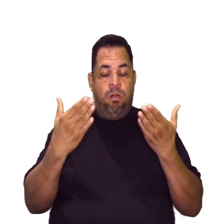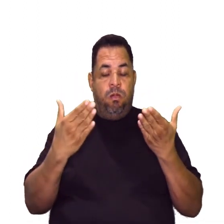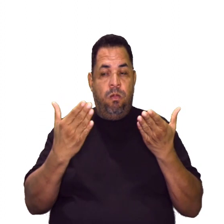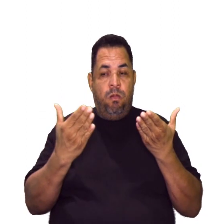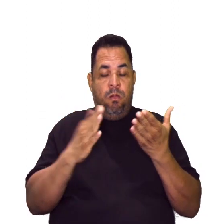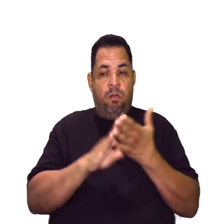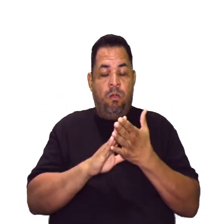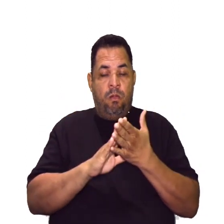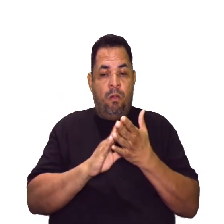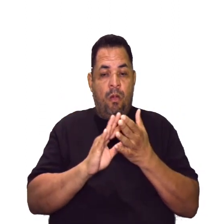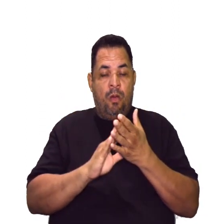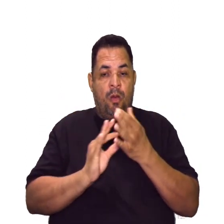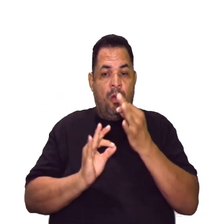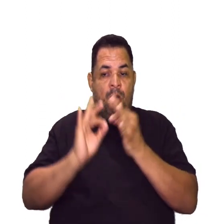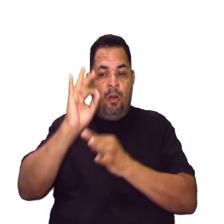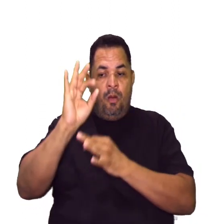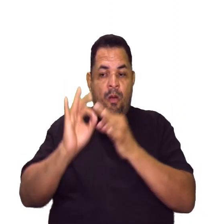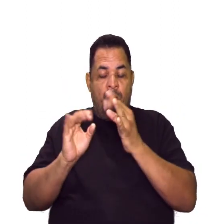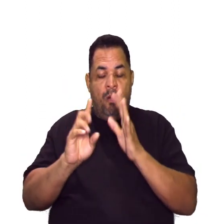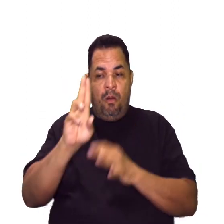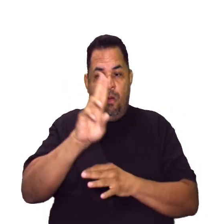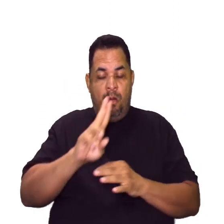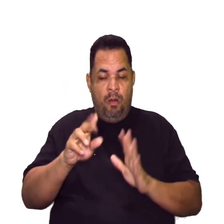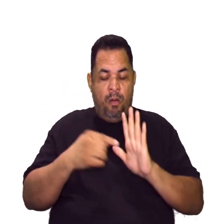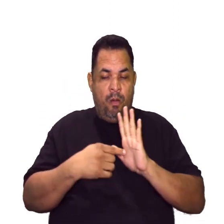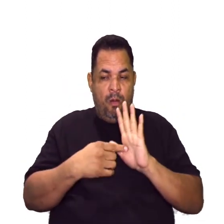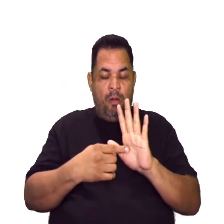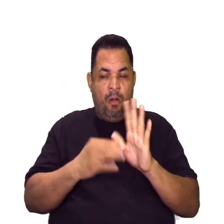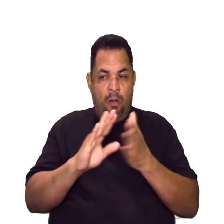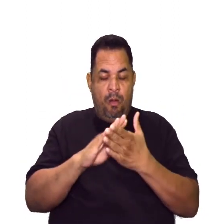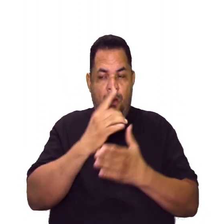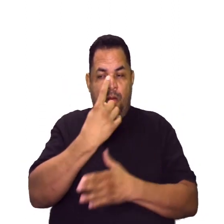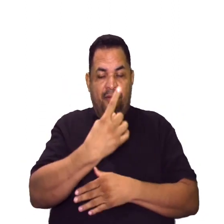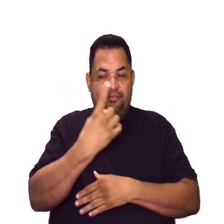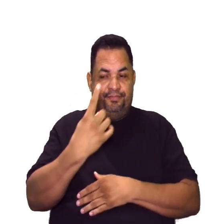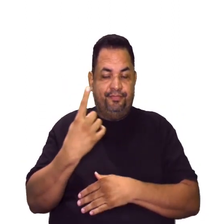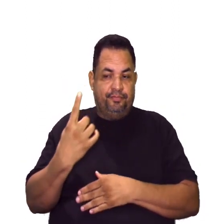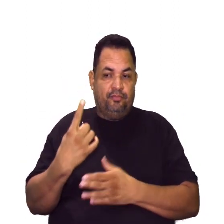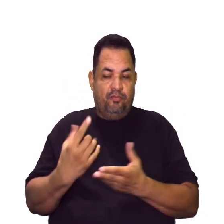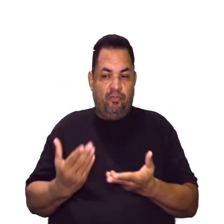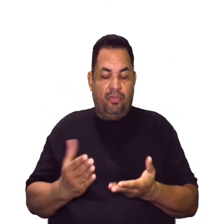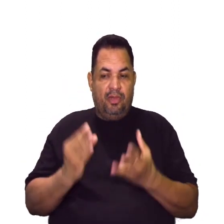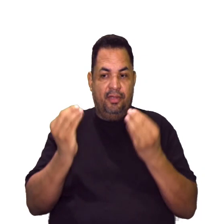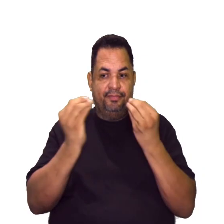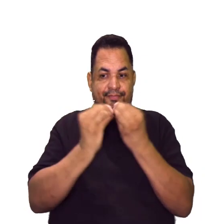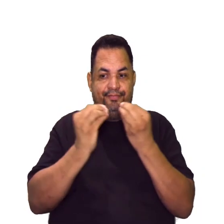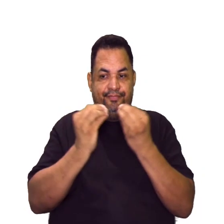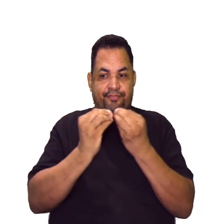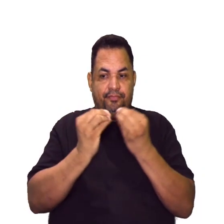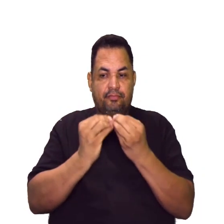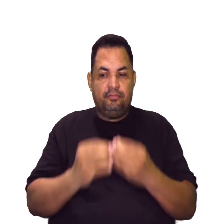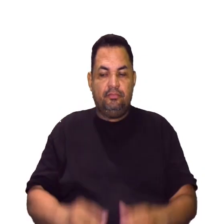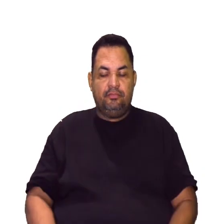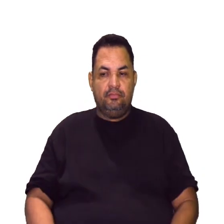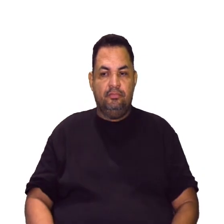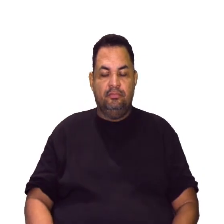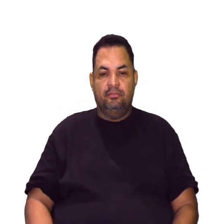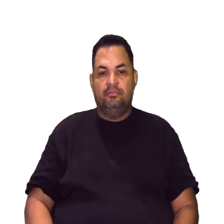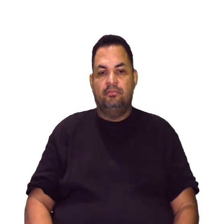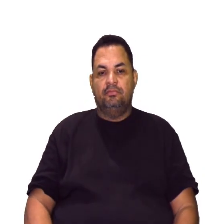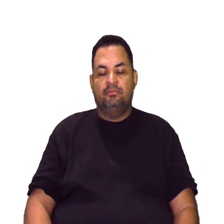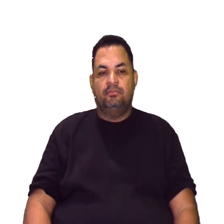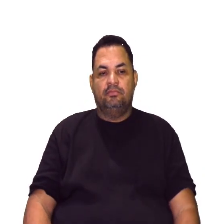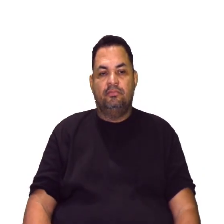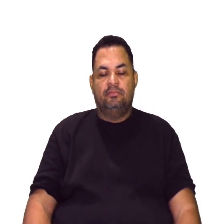qual seria a geometria aplicada em cada molécula? Letra